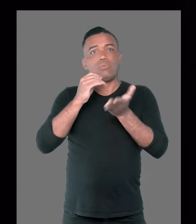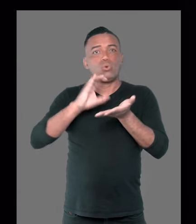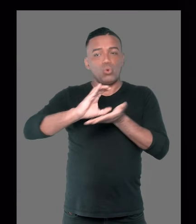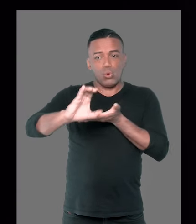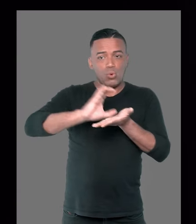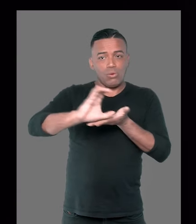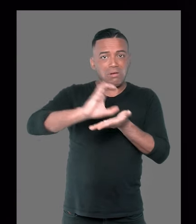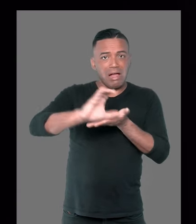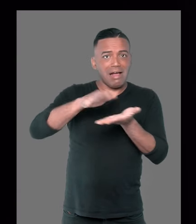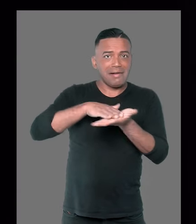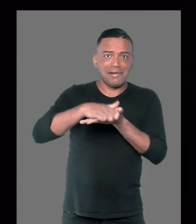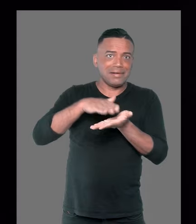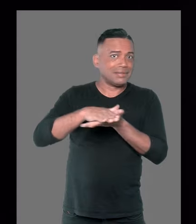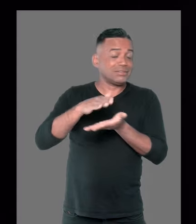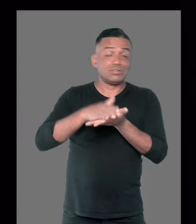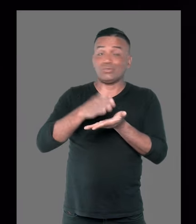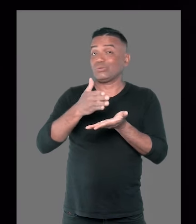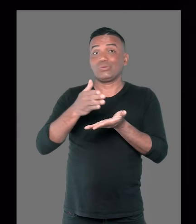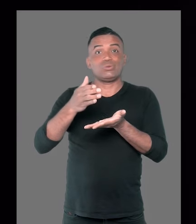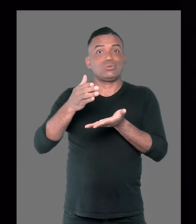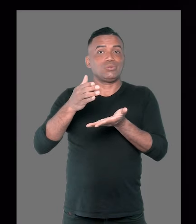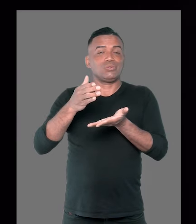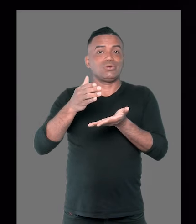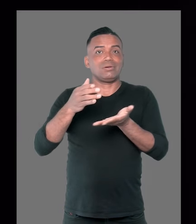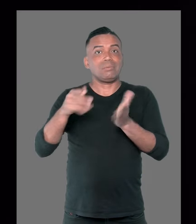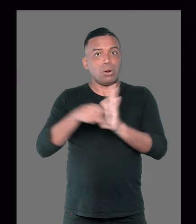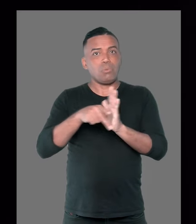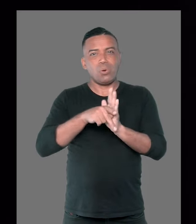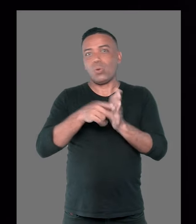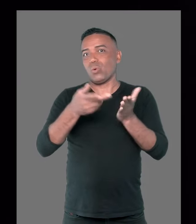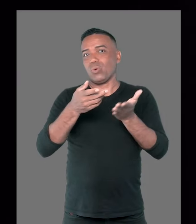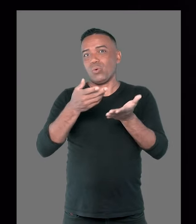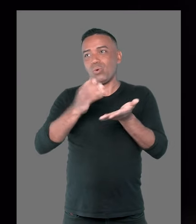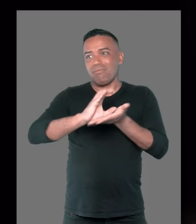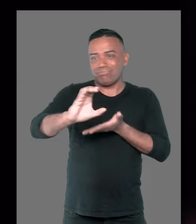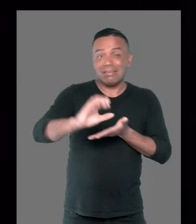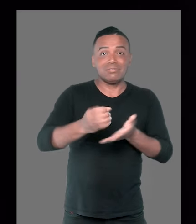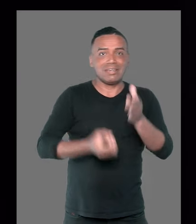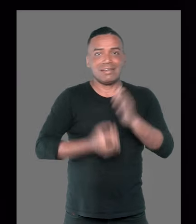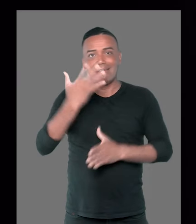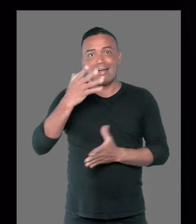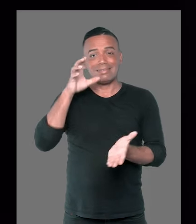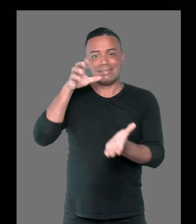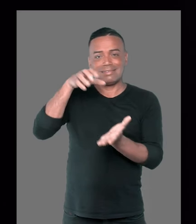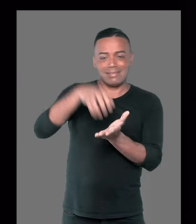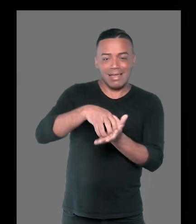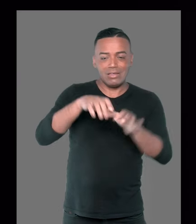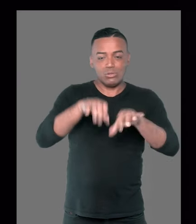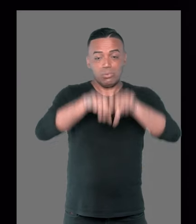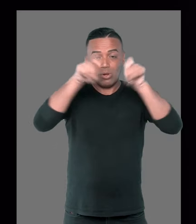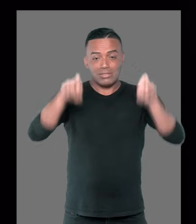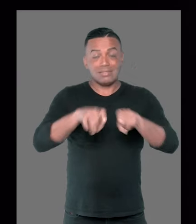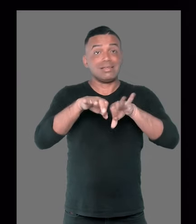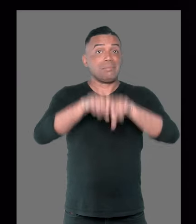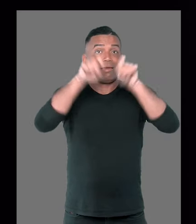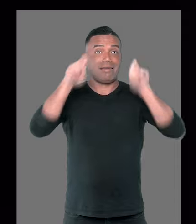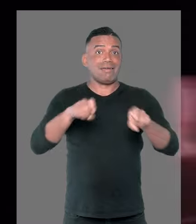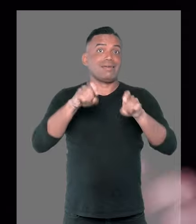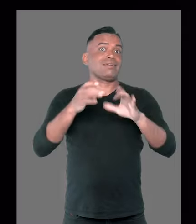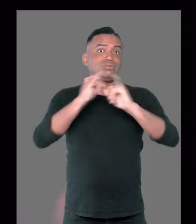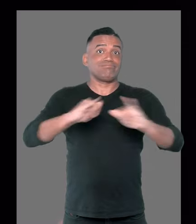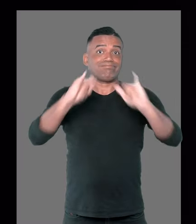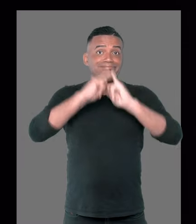investimento duro né capital expenditure como o pessoal chama de você criar um centro de processamento de dados para por sua